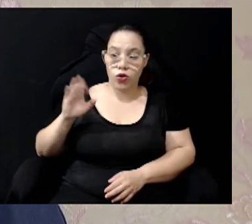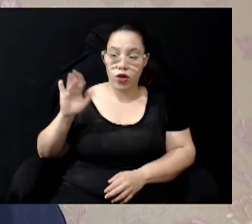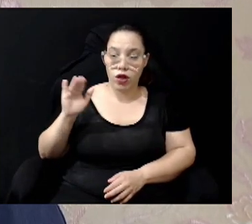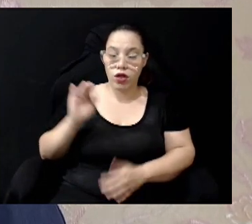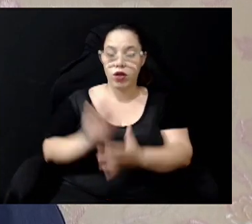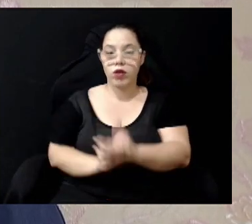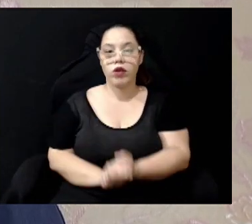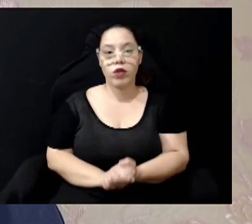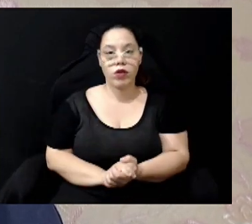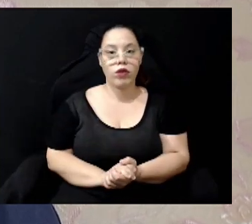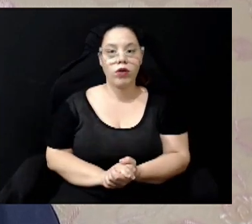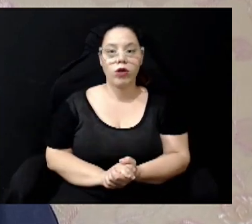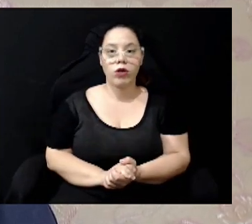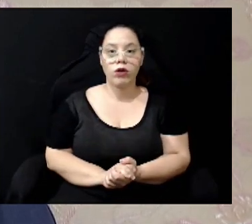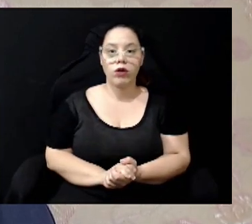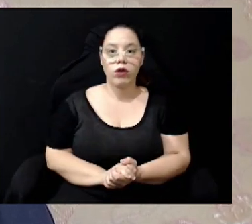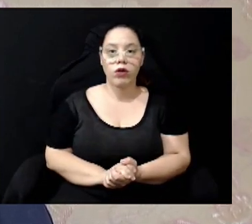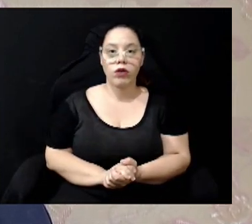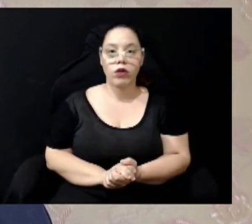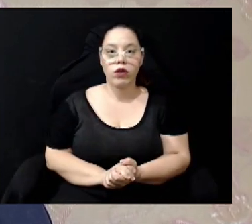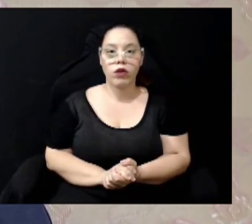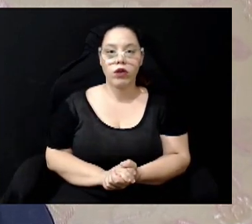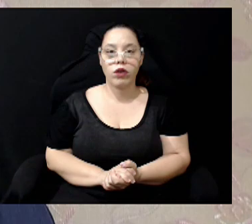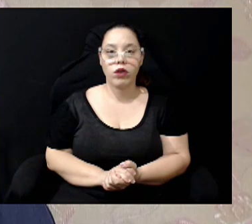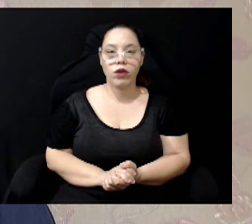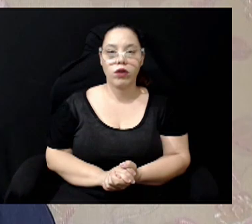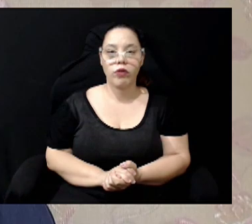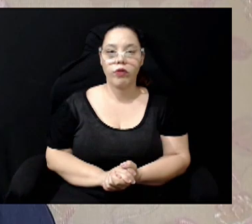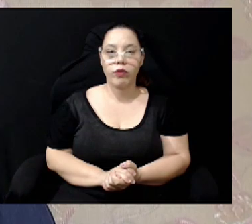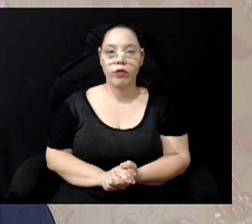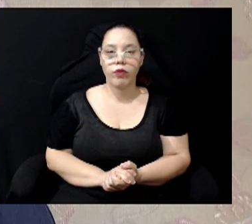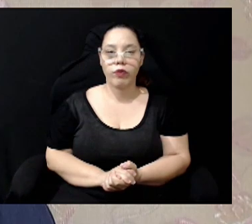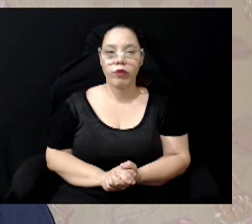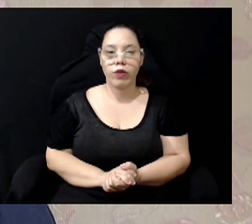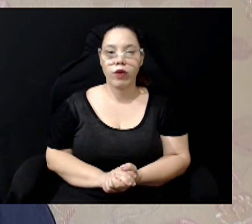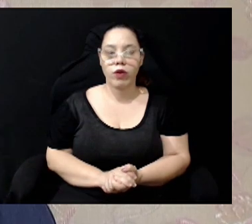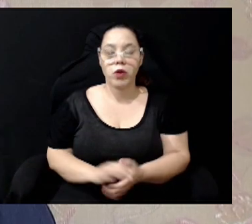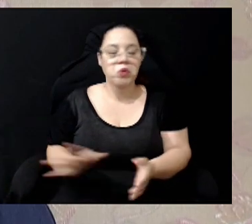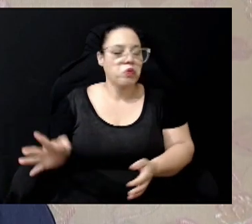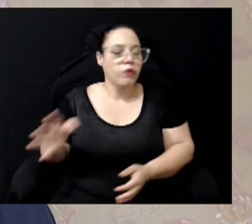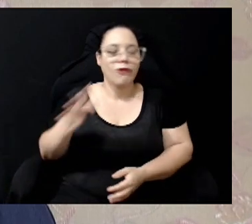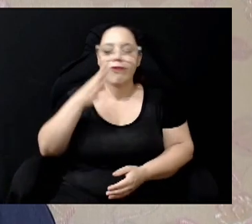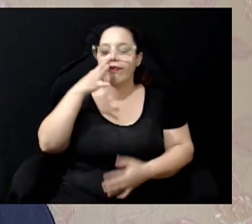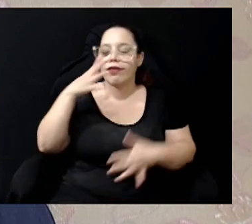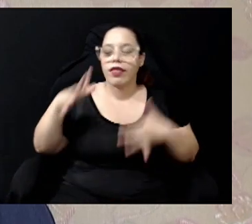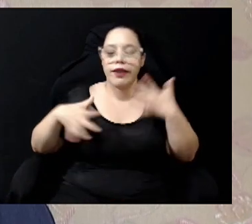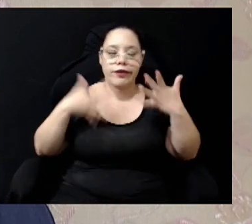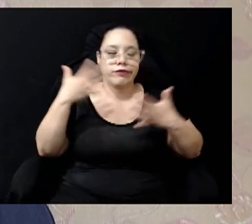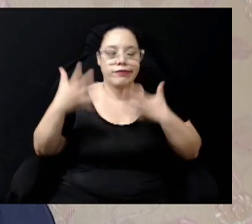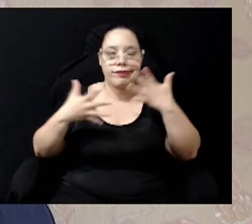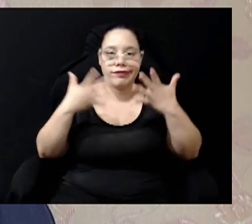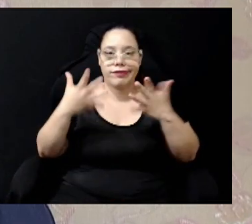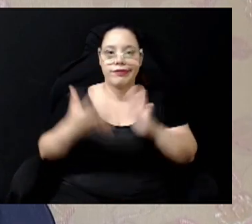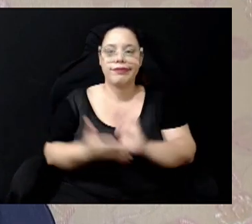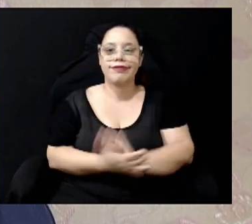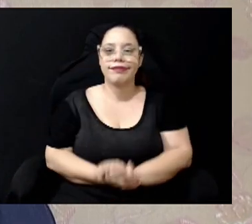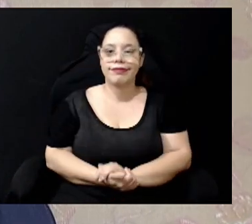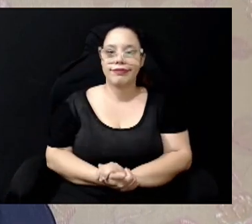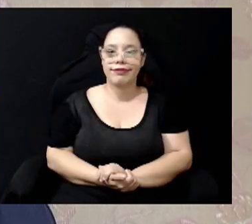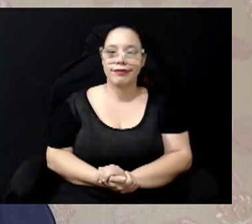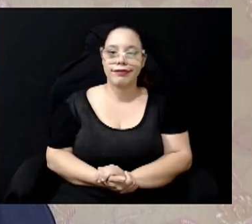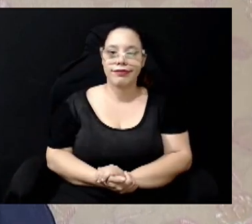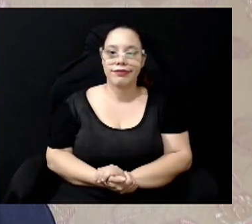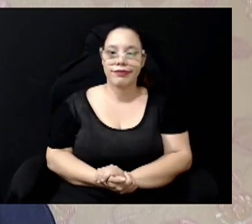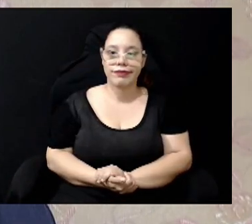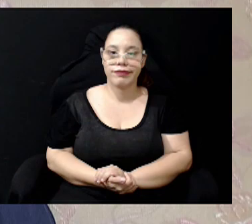portuguesa, tendo por inspiração Luís Vaz de Camões. E dessa